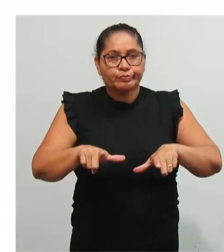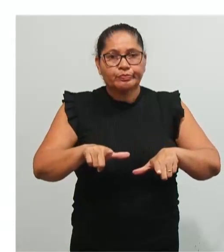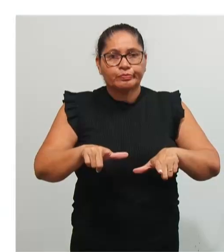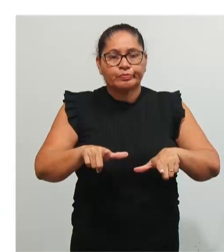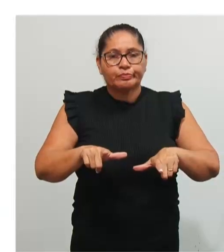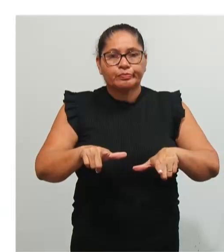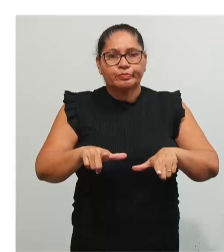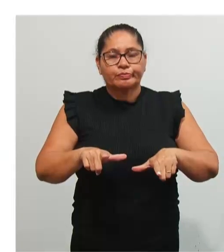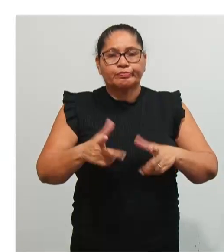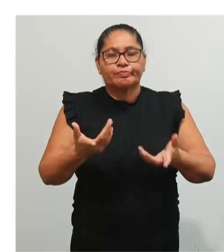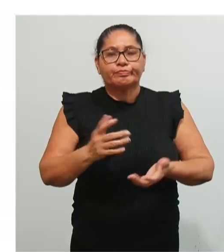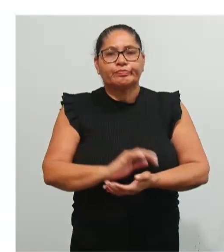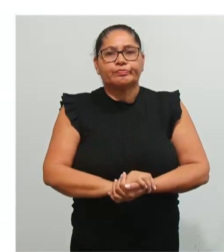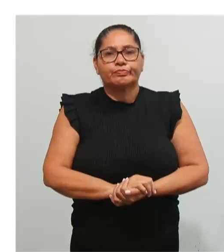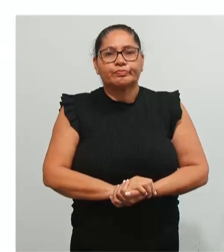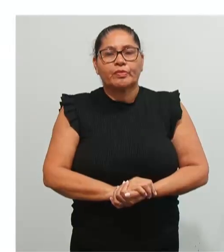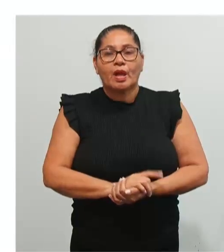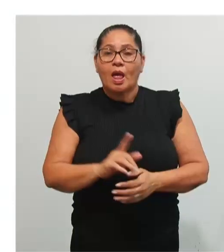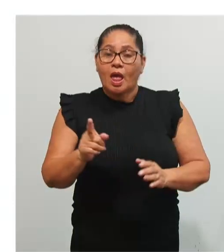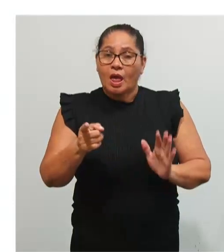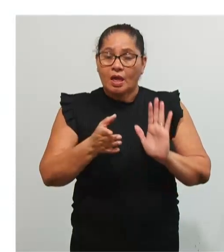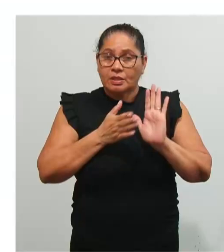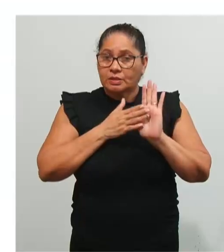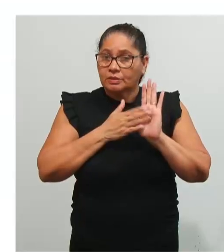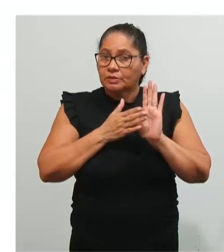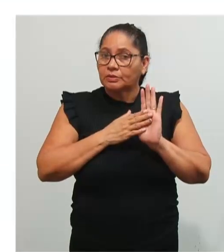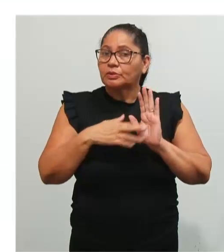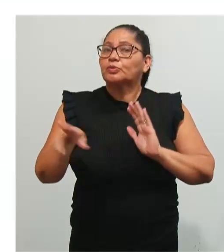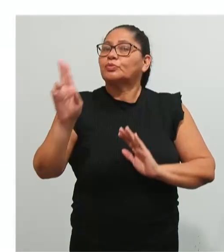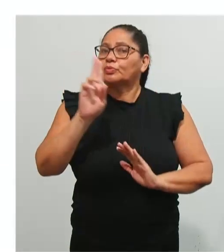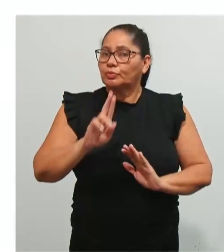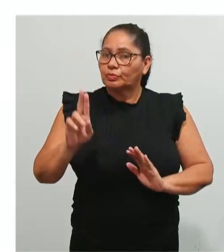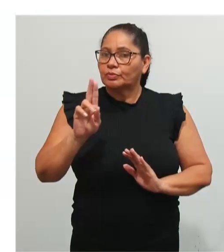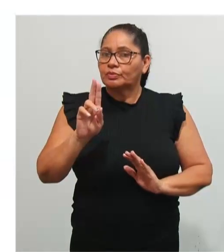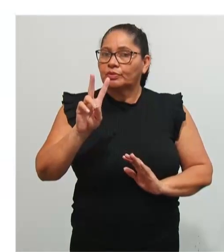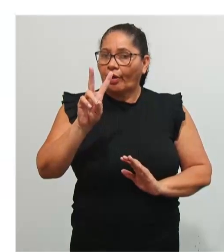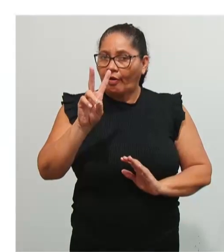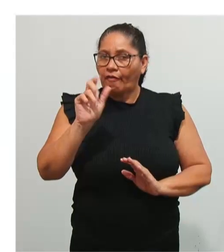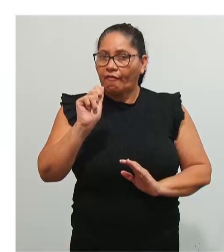dessas entidades. Esse era o modelo, então, utilizado na era Vargas.